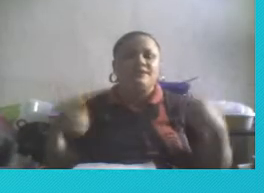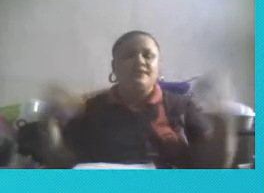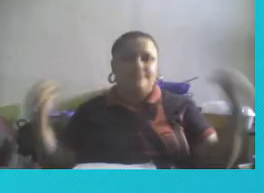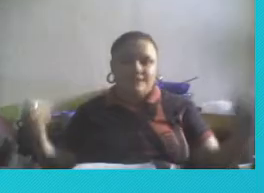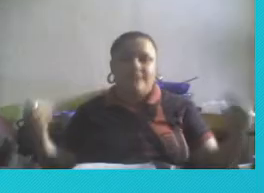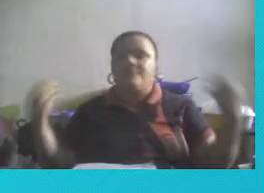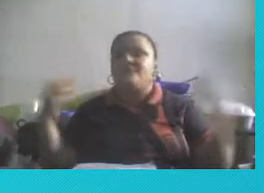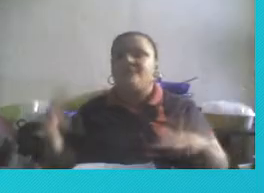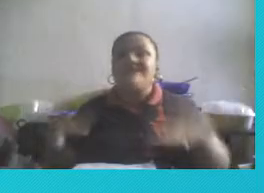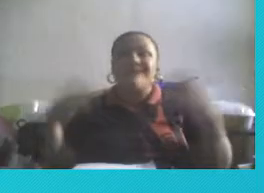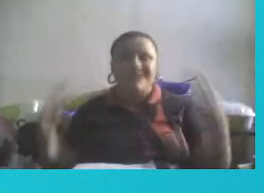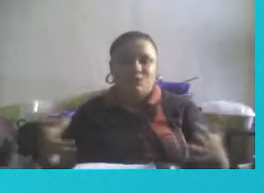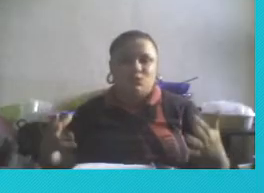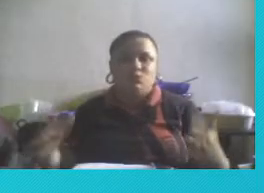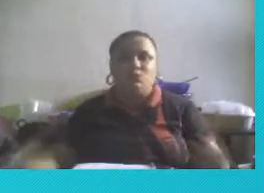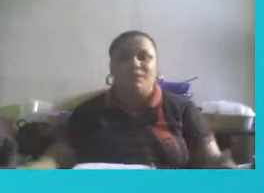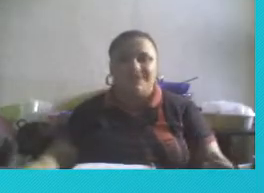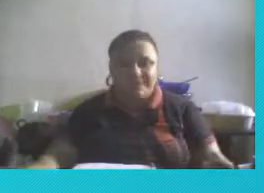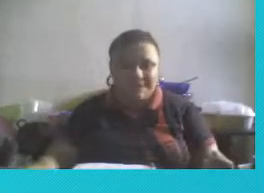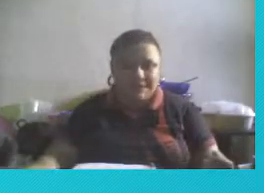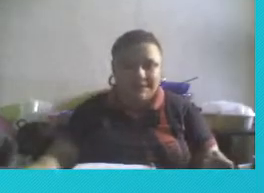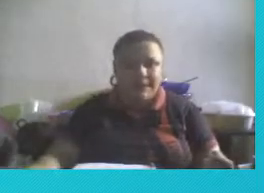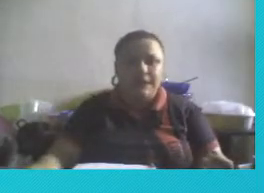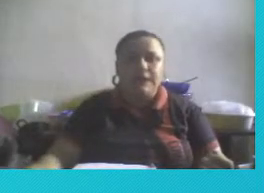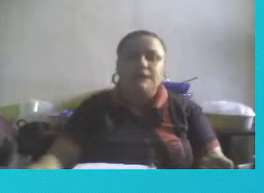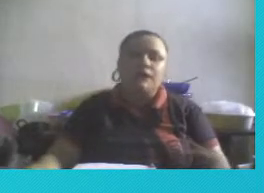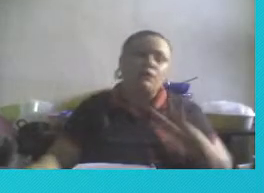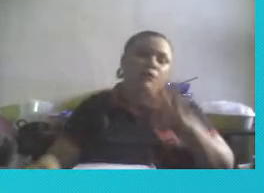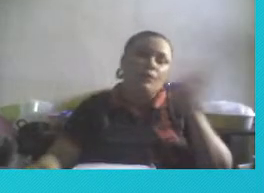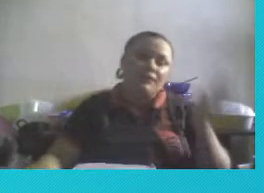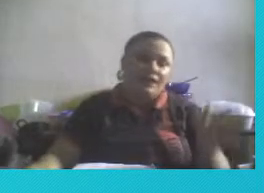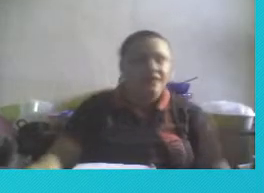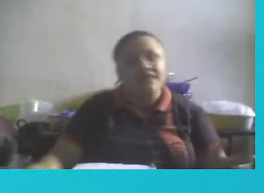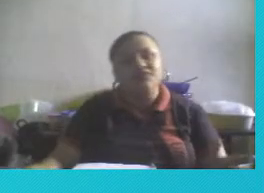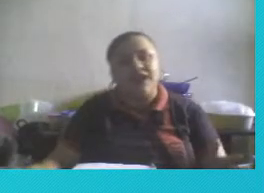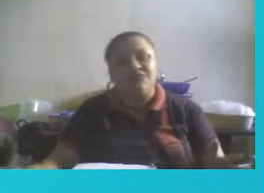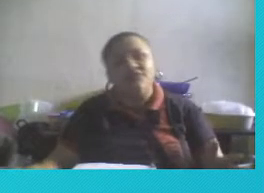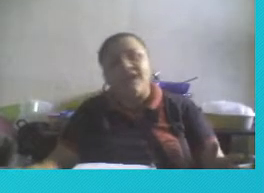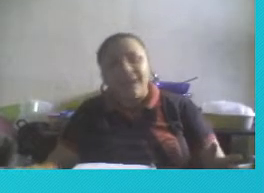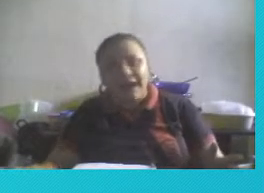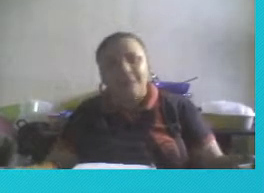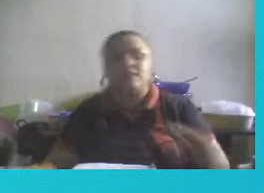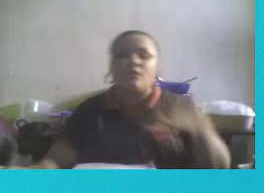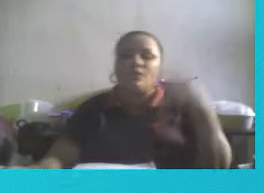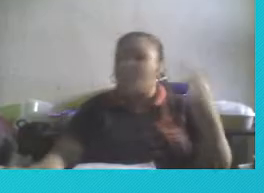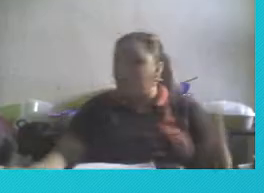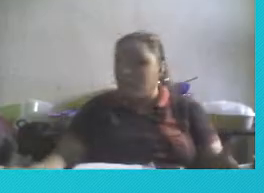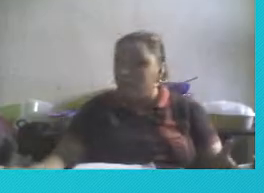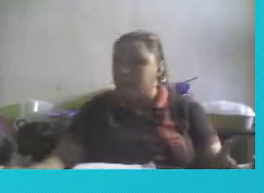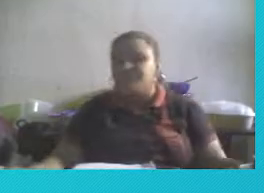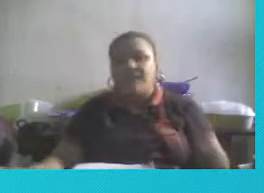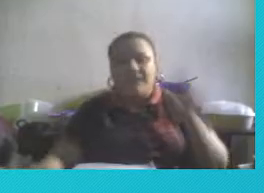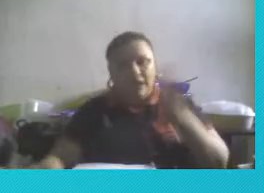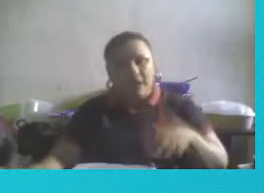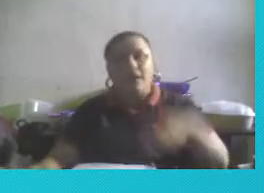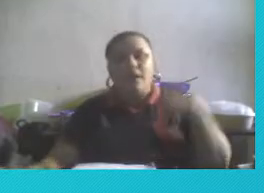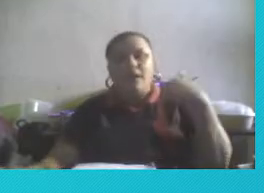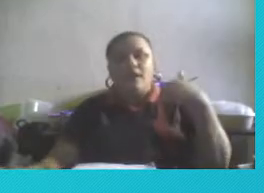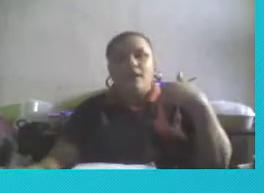vírus quer dizer veneno, o nome em si, né? Então eu não poderia deixar de falar sobre o corona, já